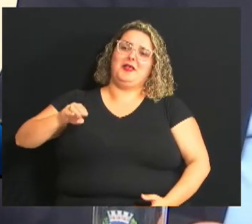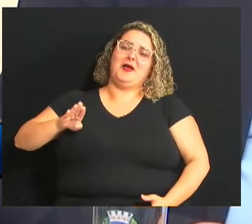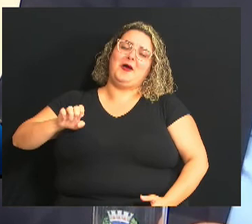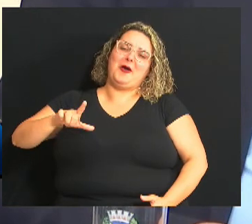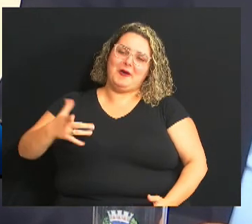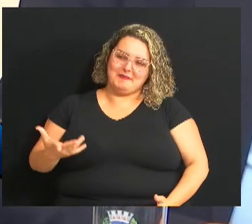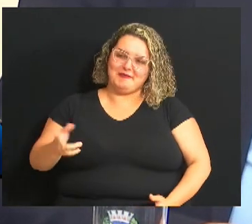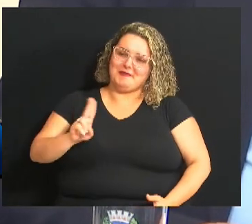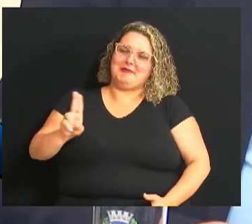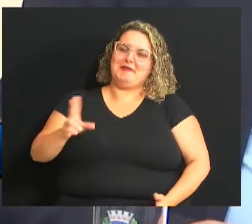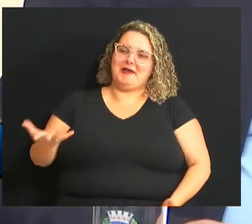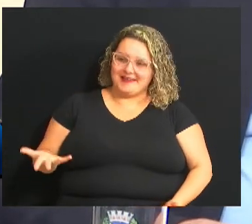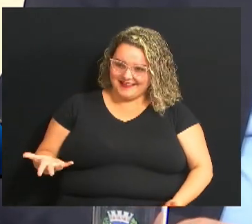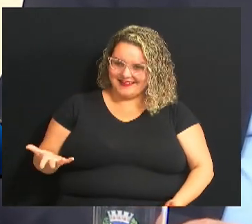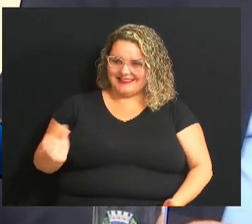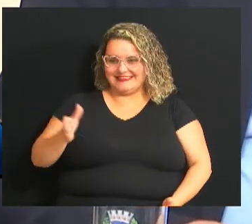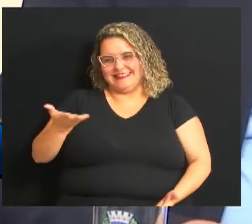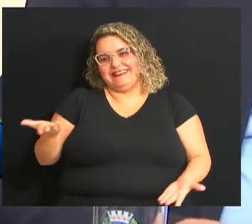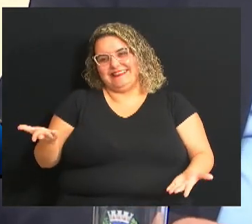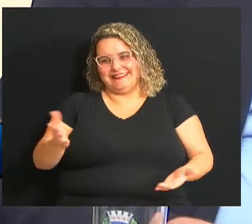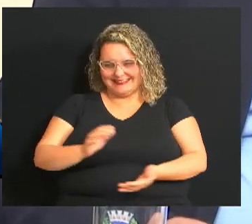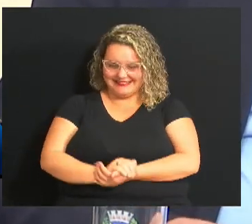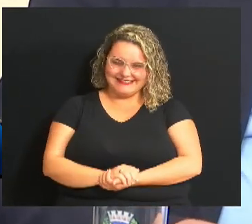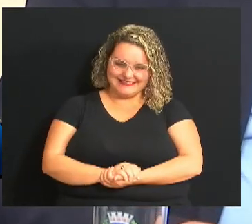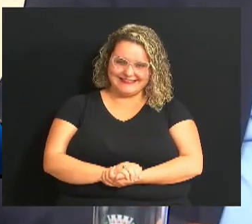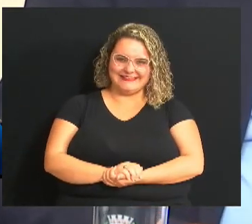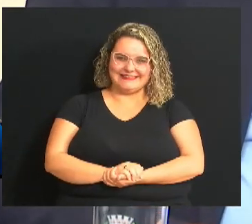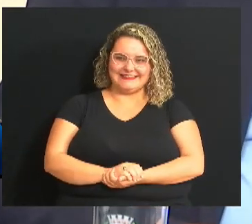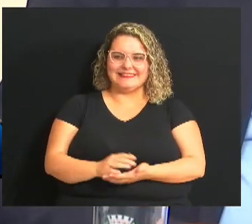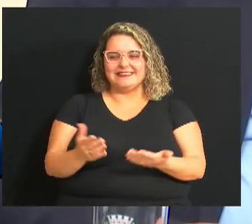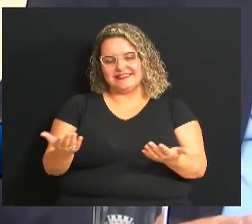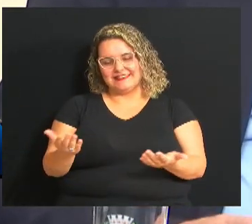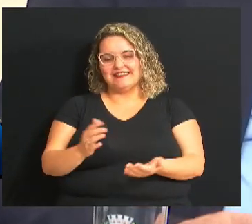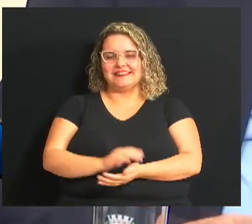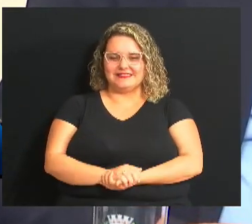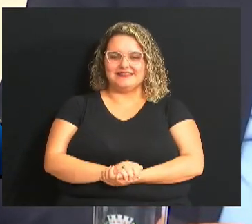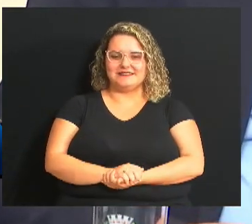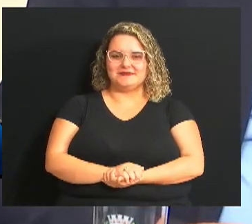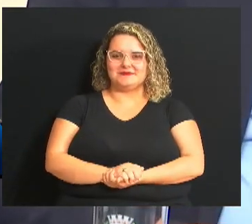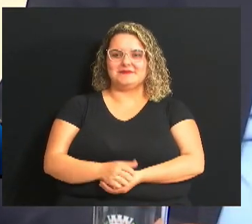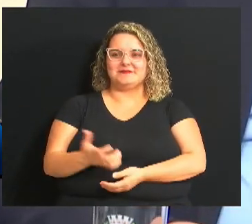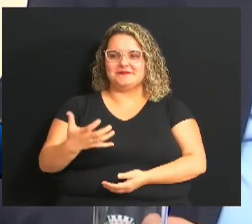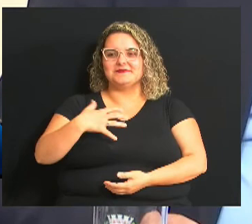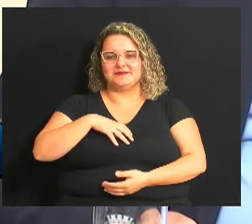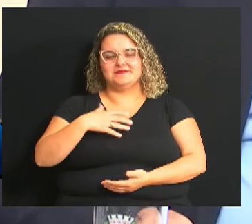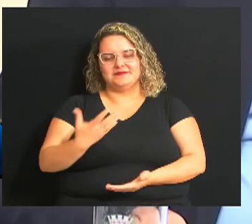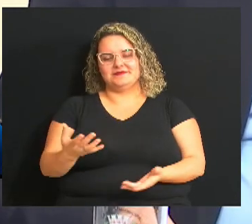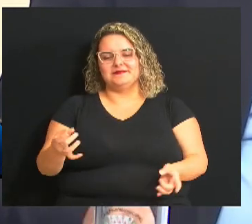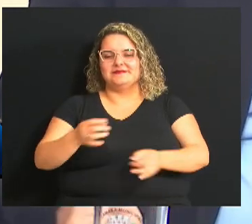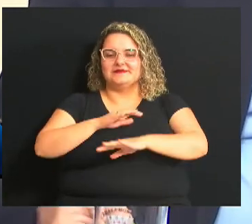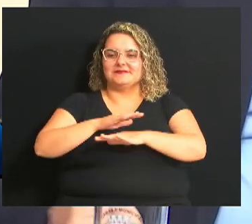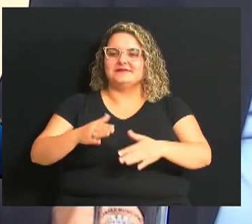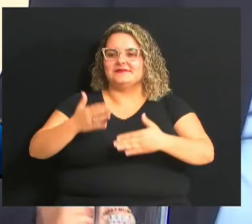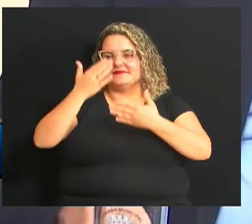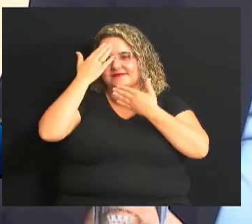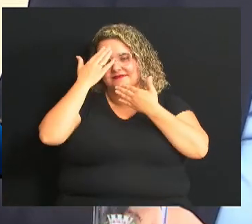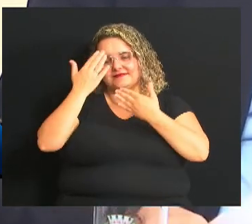tem até Nobel no nome já, pô. Mas, então, eu queria, dessa forma, gente, encerrar, agradecer